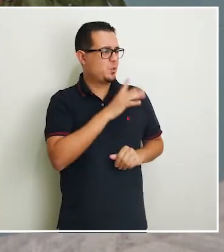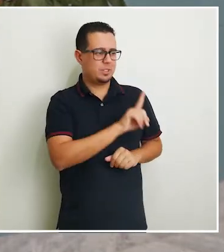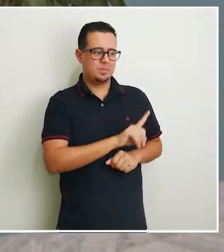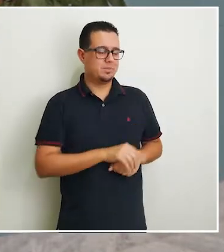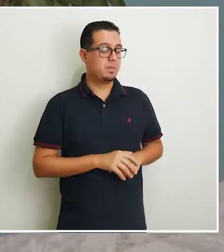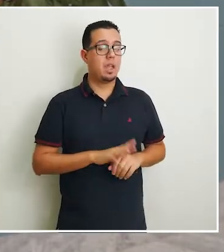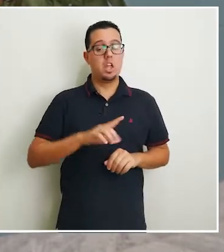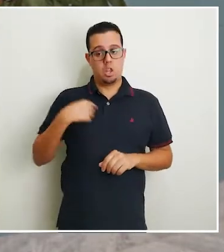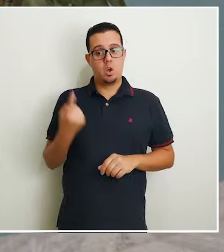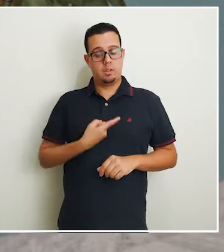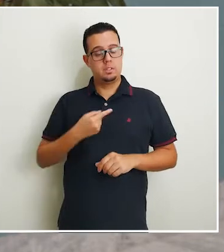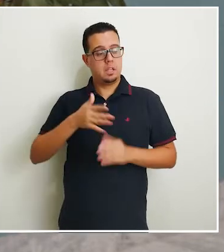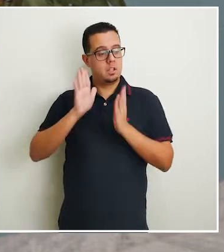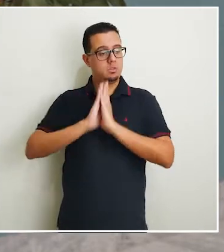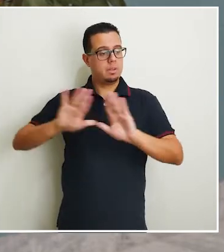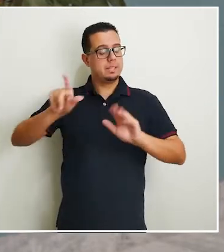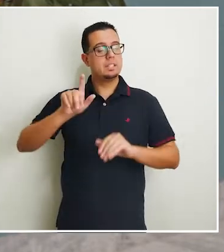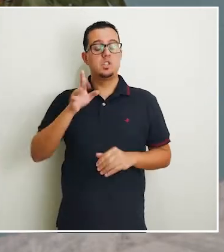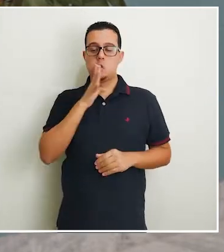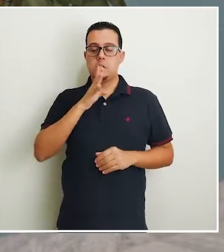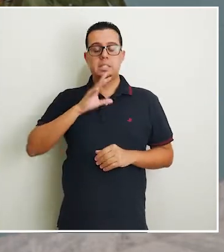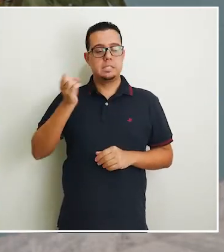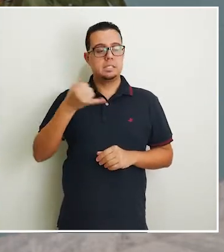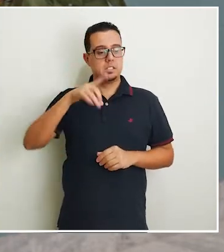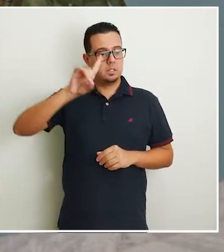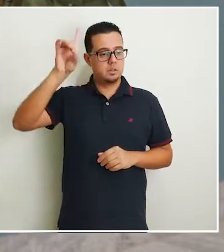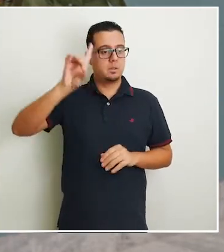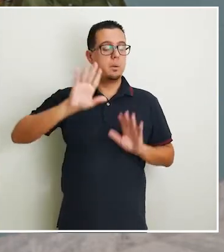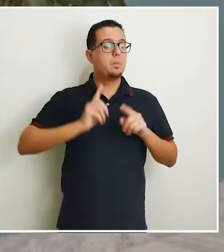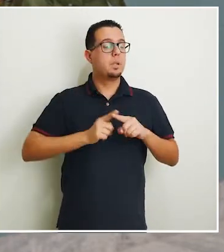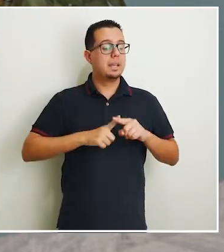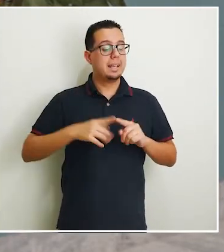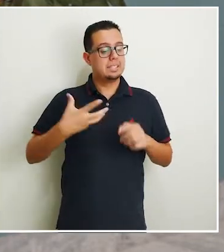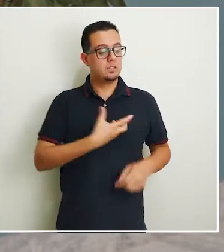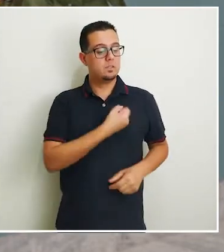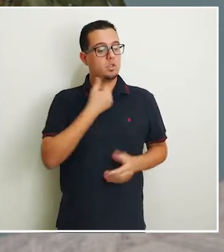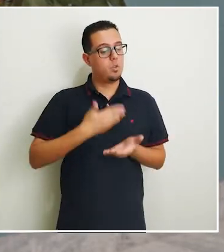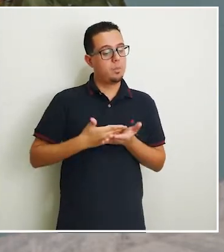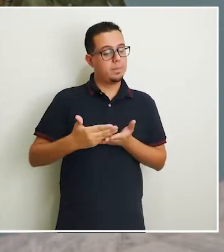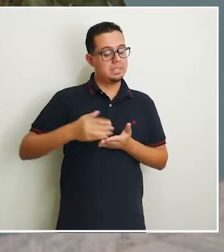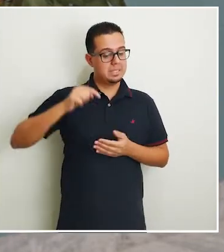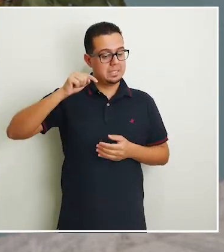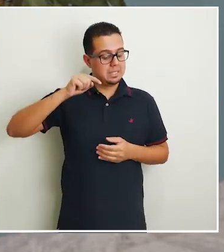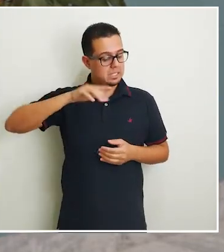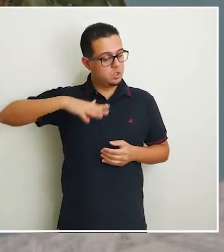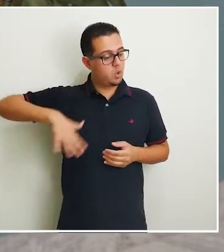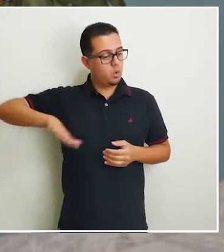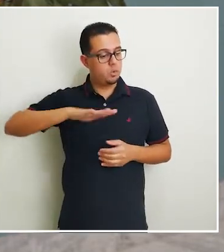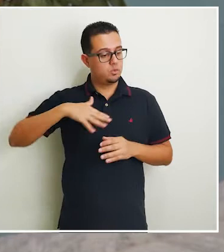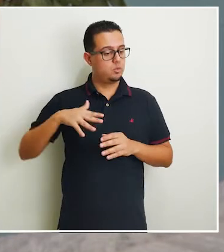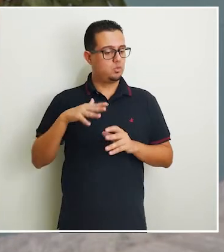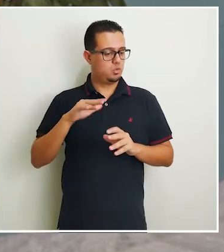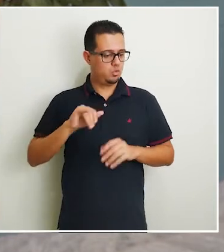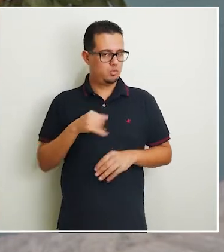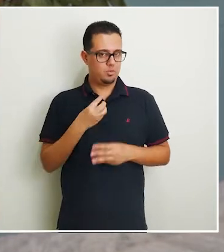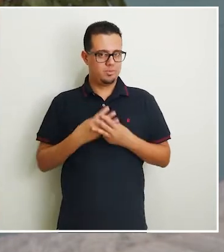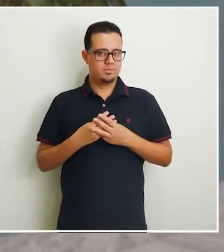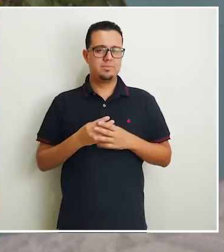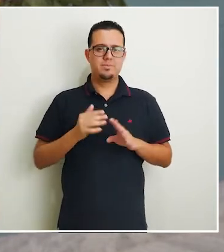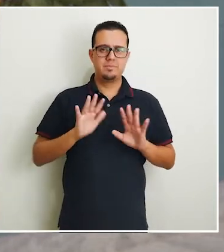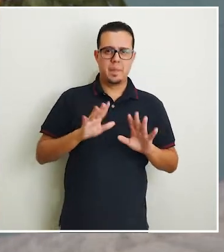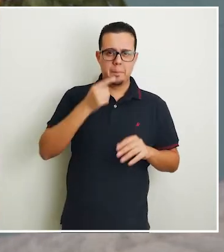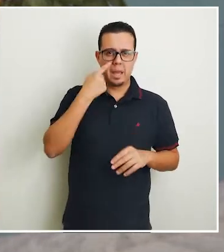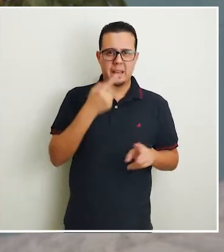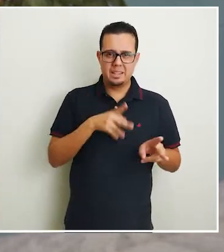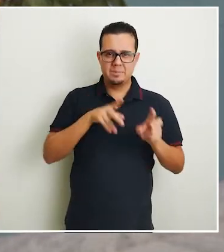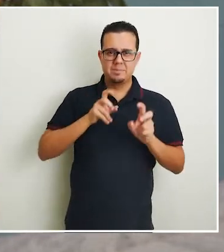nós adoramos o que conhecemos, porque a salvação vem dos judeus. Repare que Jesus